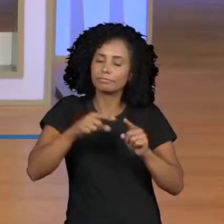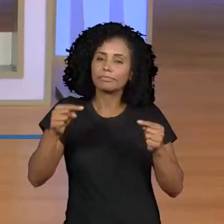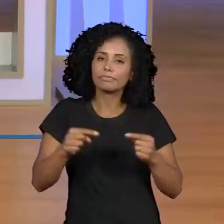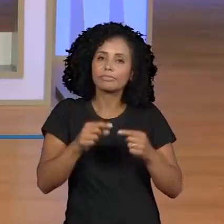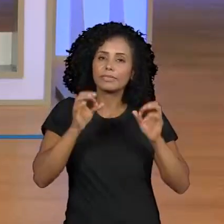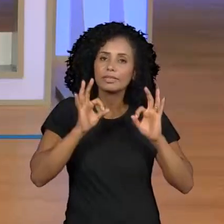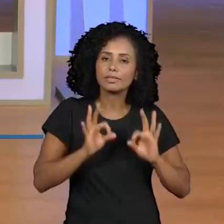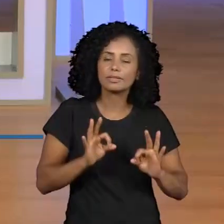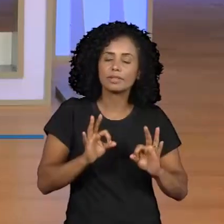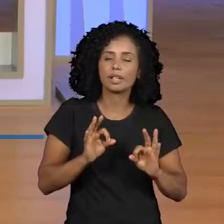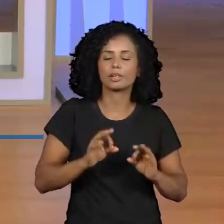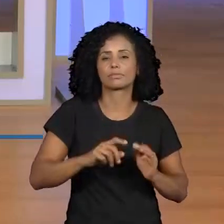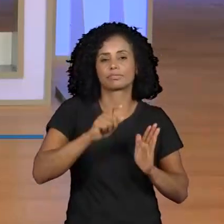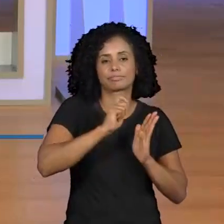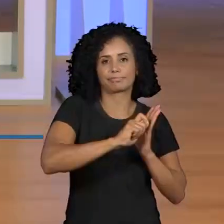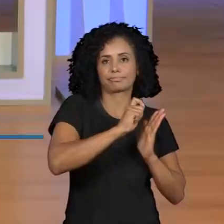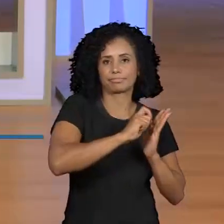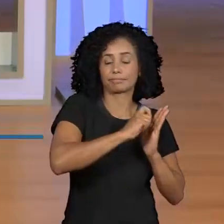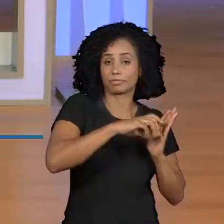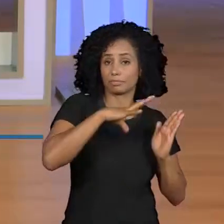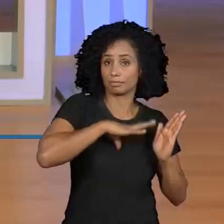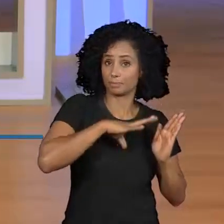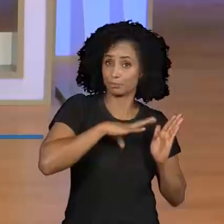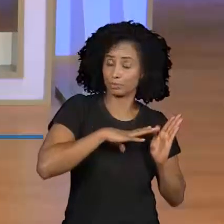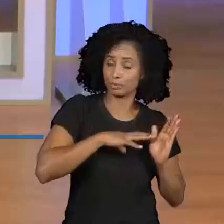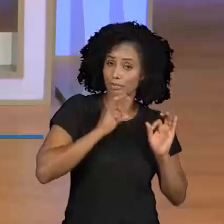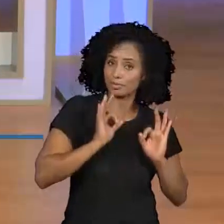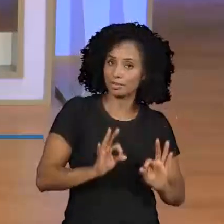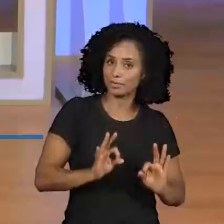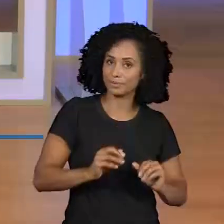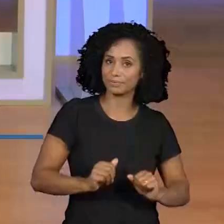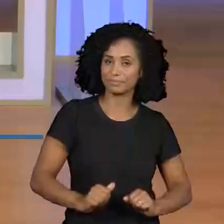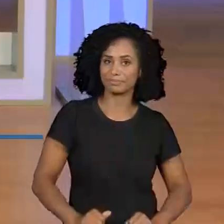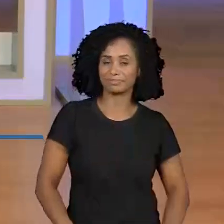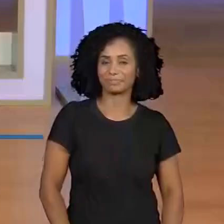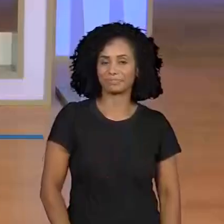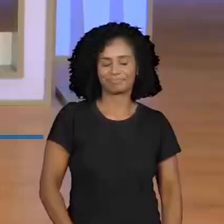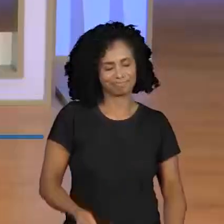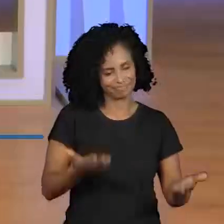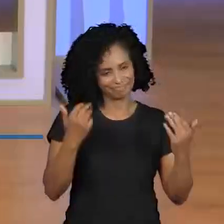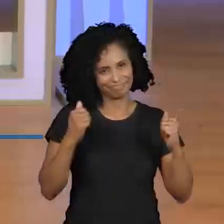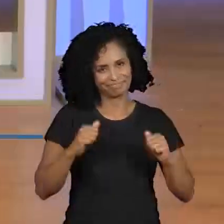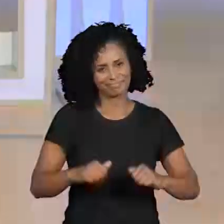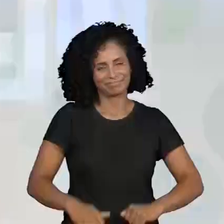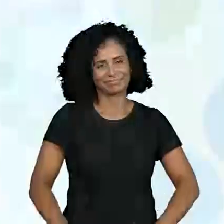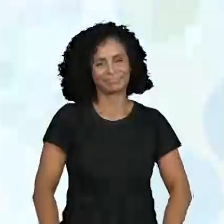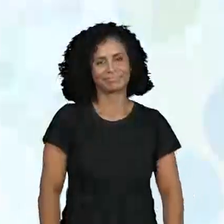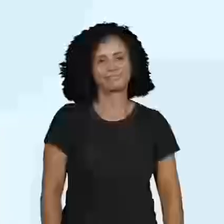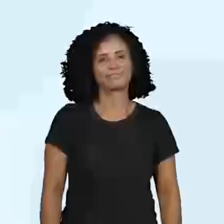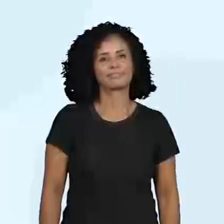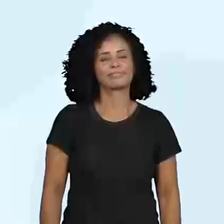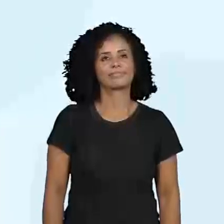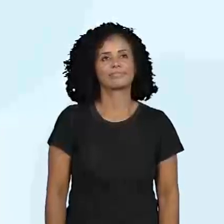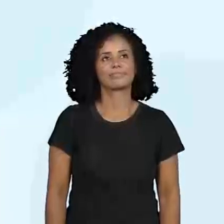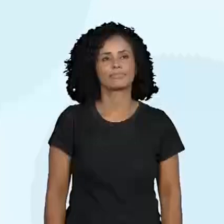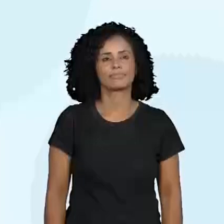que possamos usar a língua culta nossa língua portuguesa corretamente então vamos lá